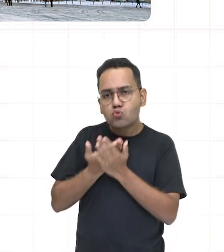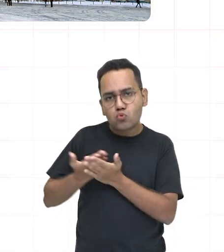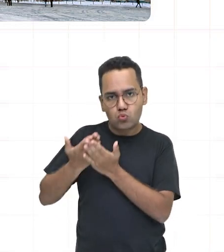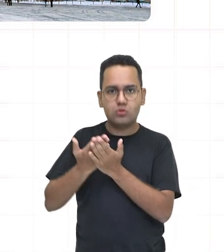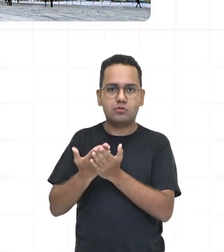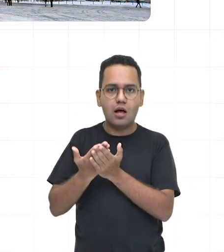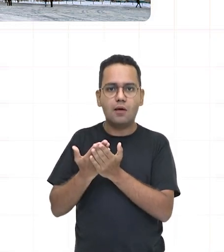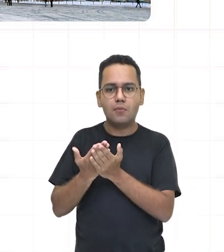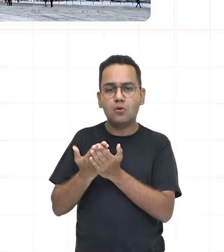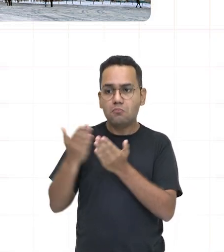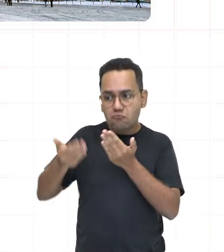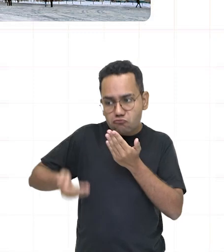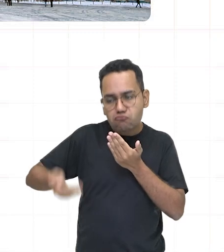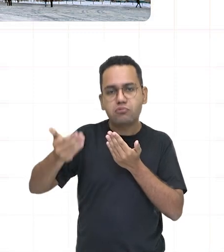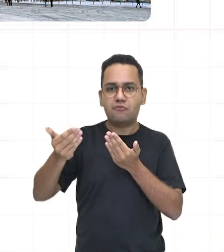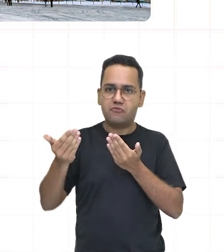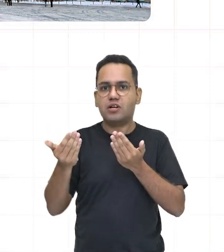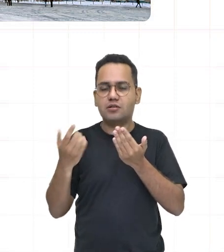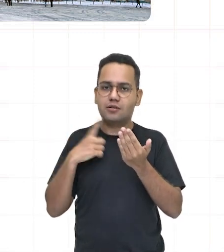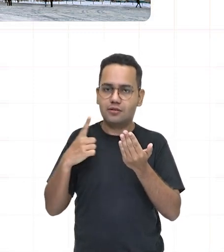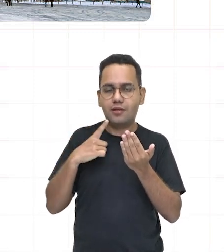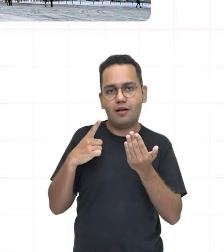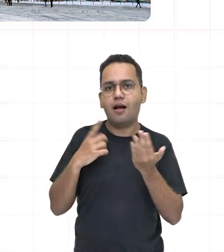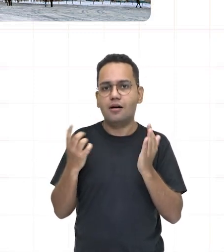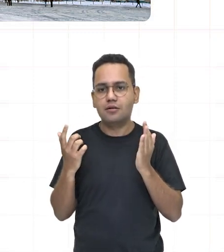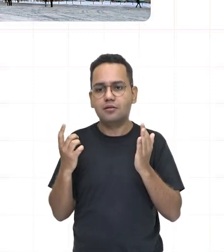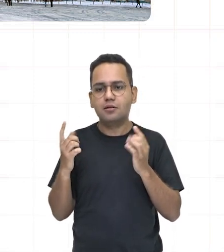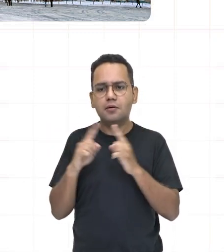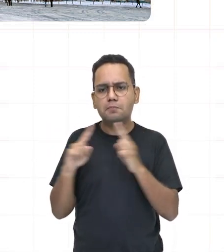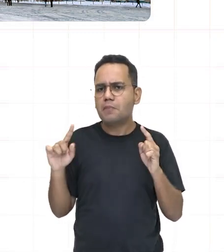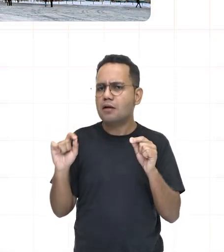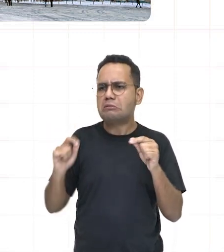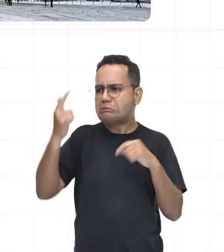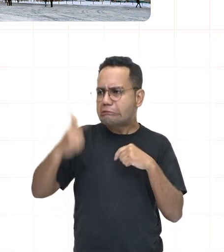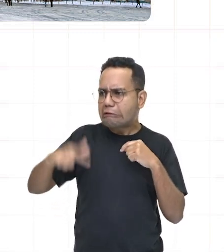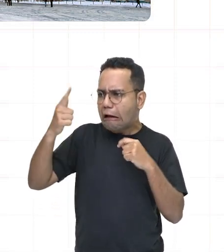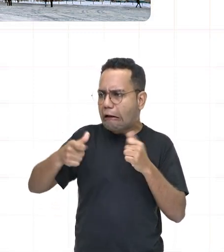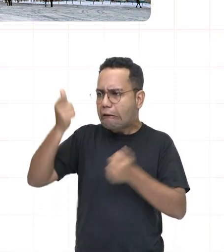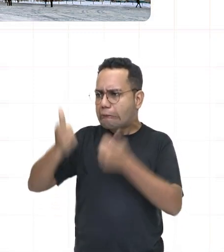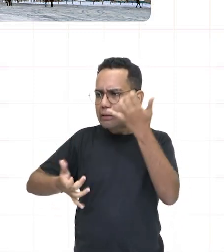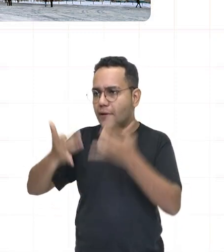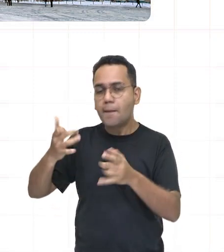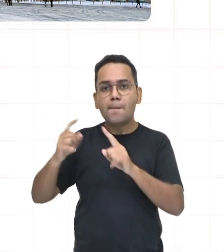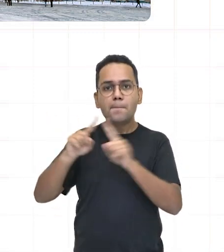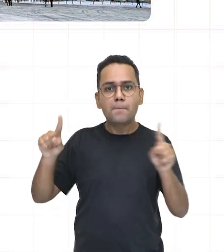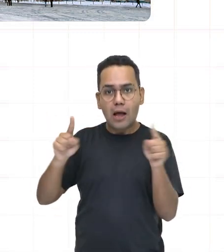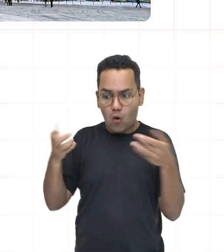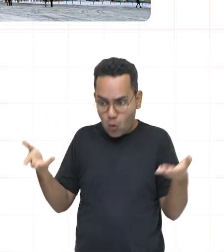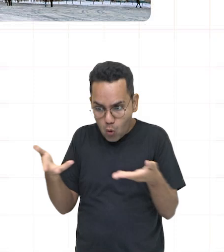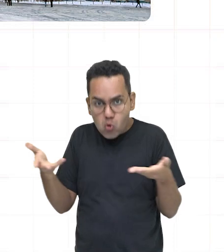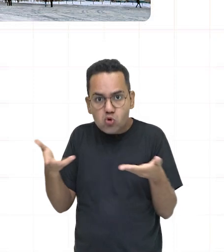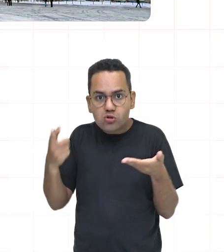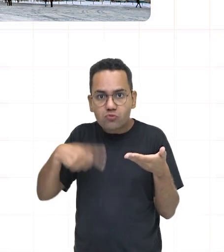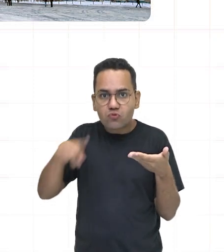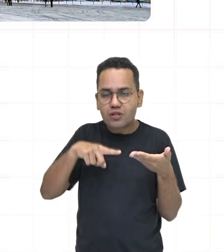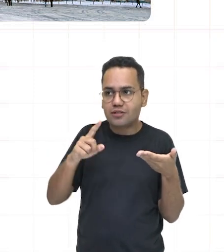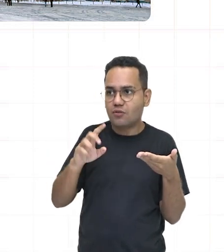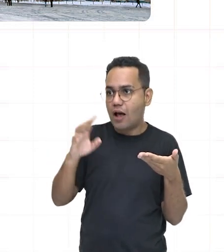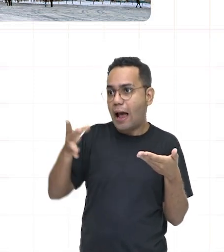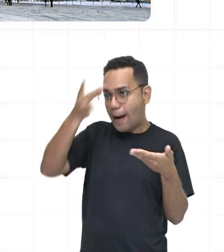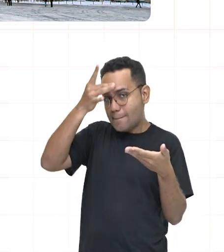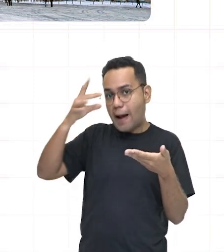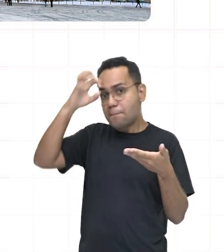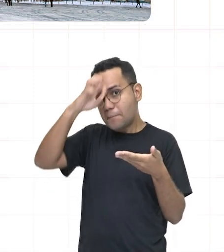aulas que virão por aí a gente não precisar ficar repetindo tudo e você saber imediatamente a partir do momento que